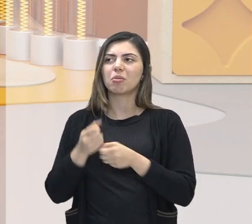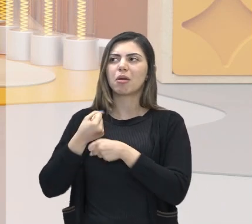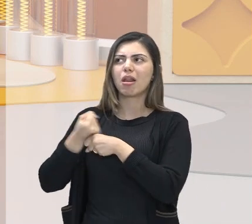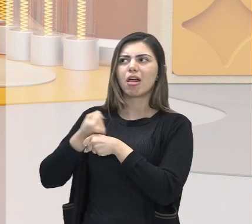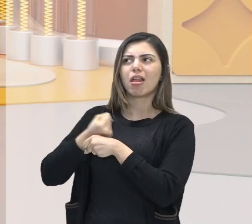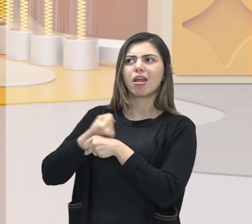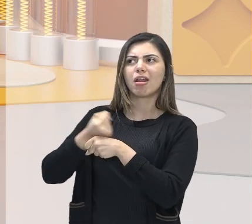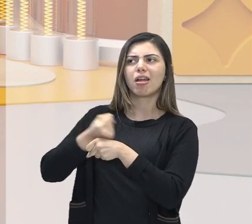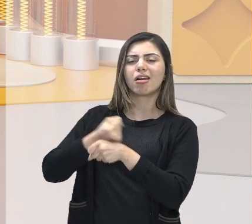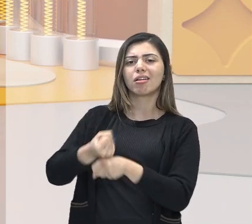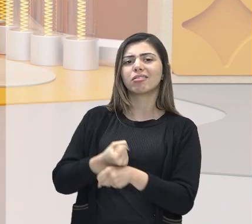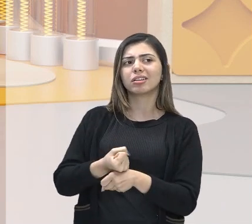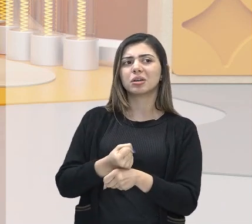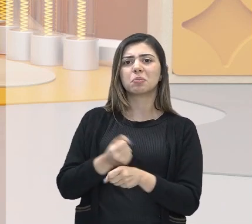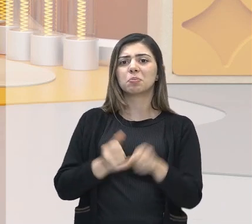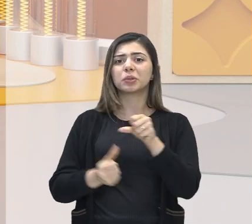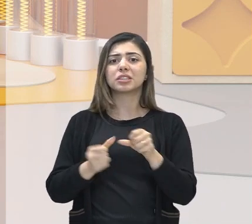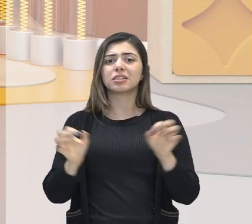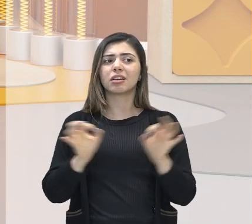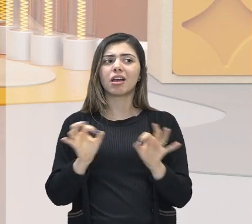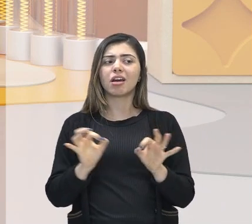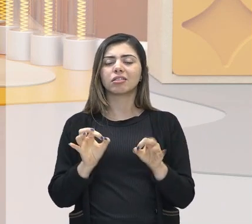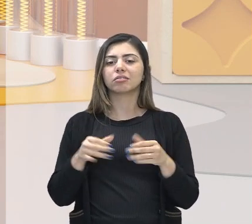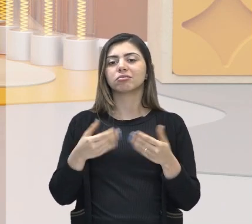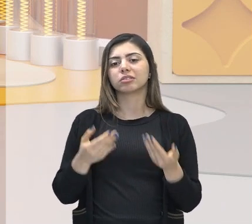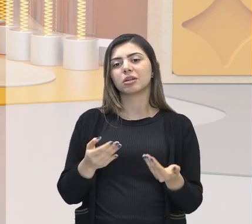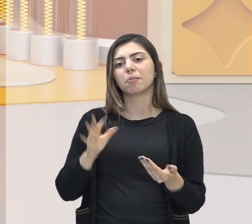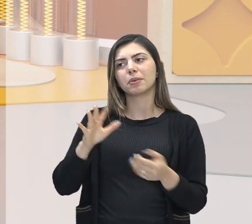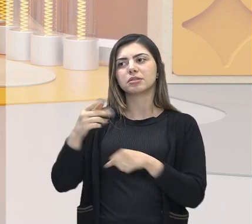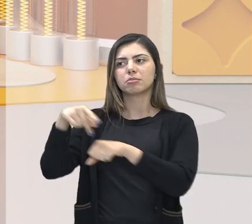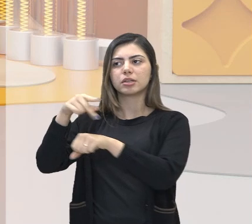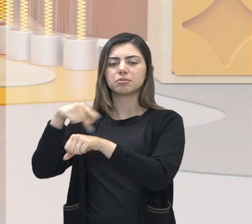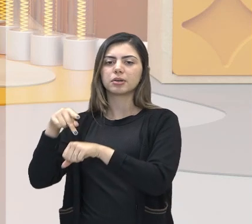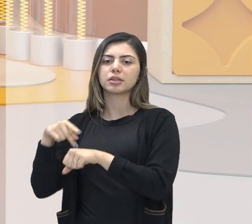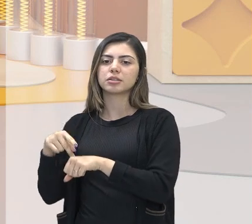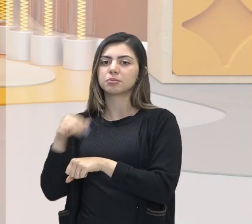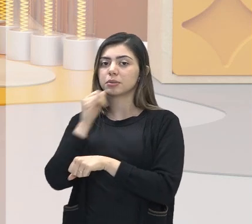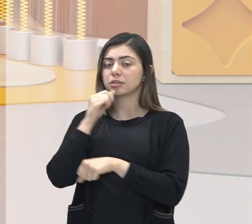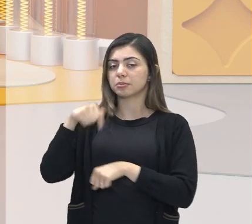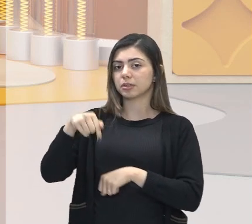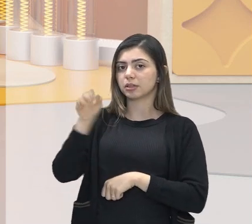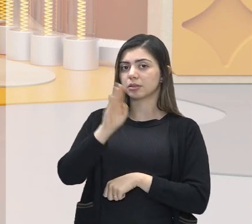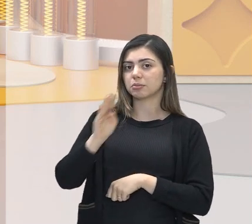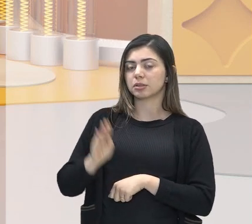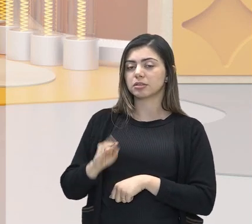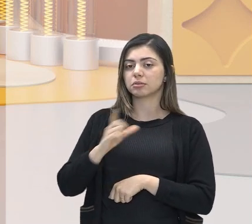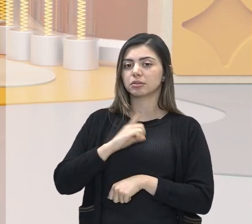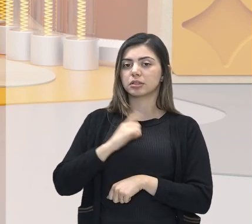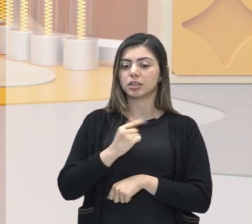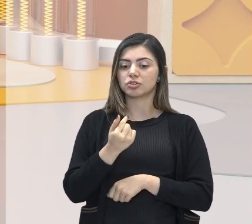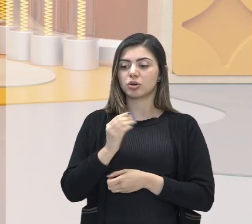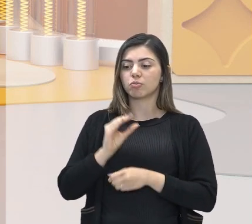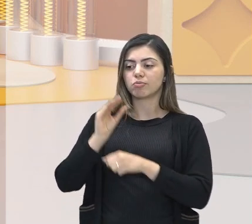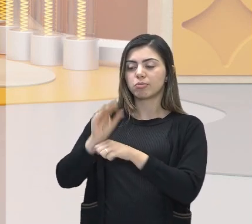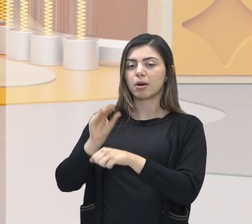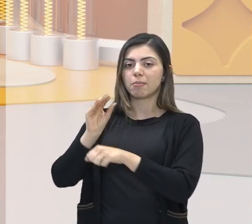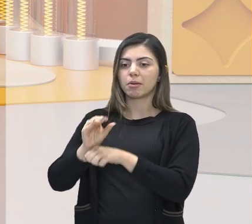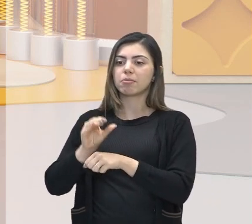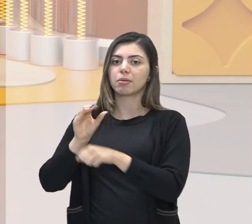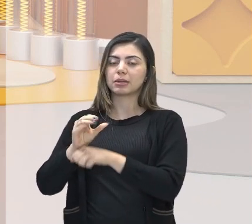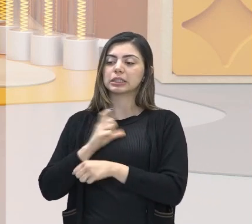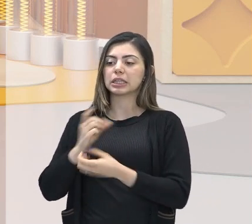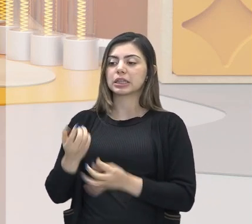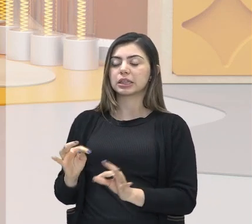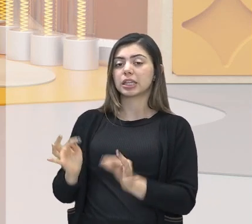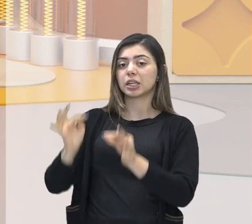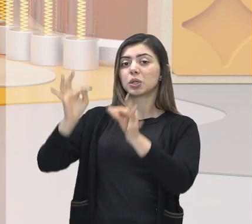tempo, uma ou outra evolução, quando você já tem outros países, como é o caso do Brasil, investindo muito mais em tecnologia